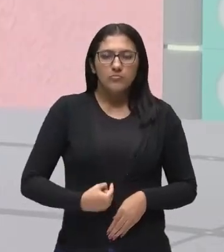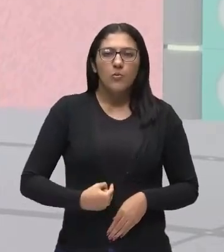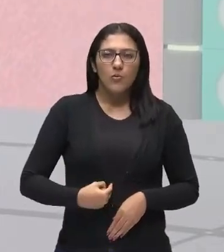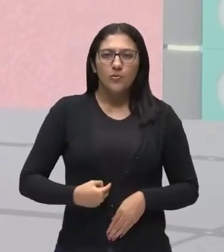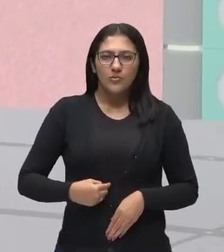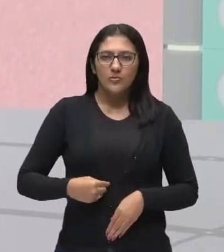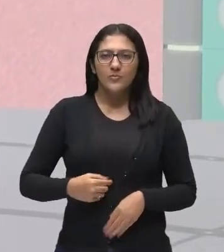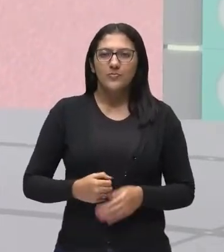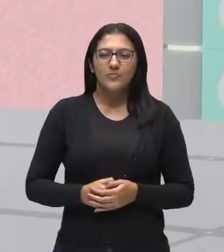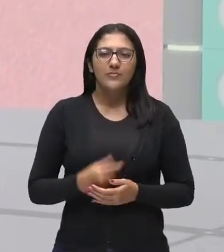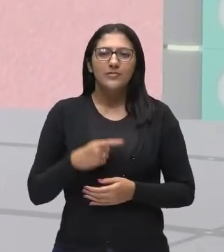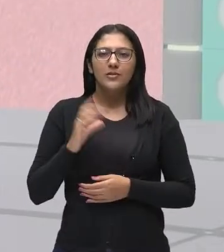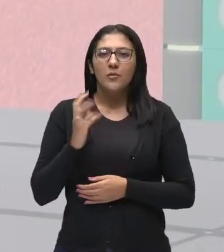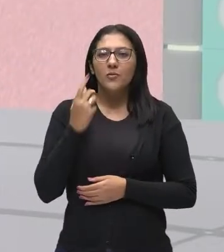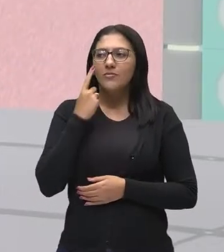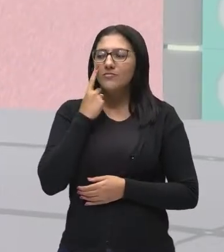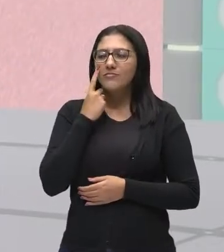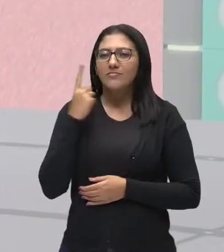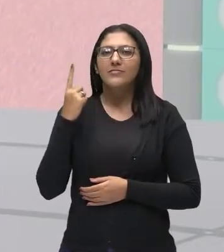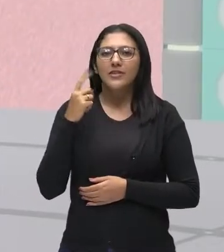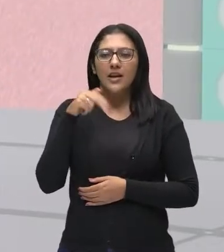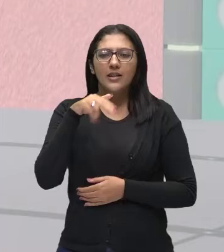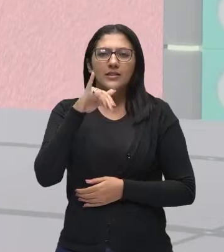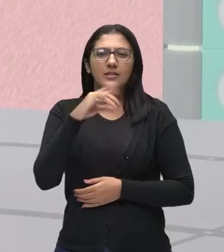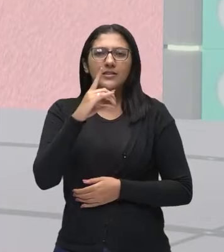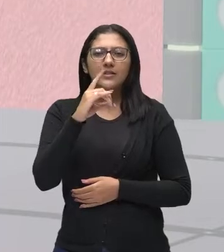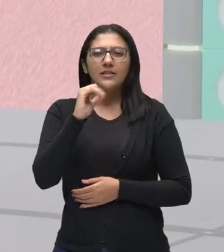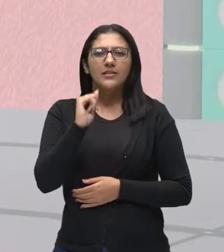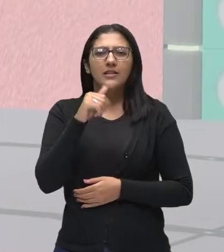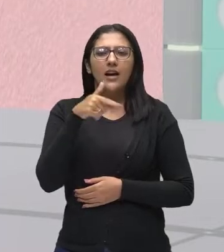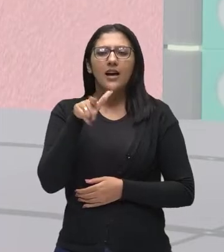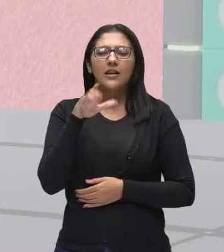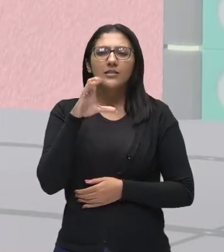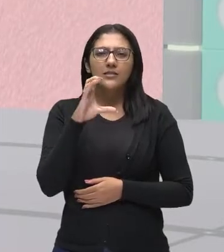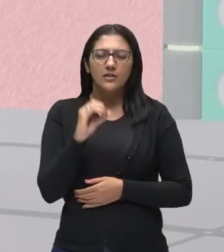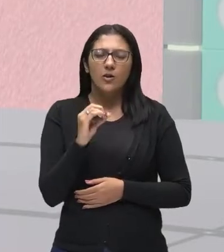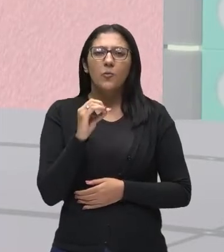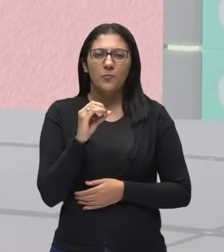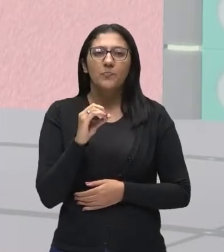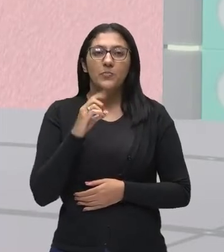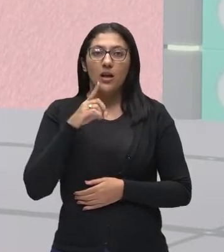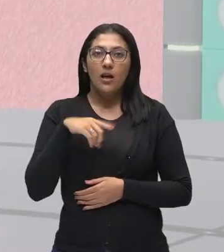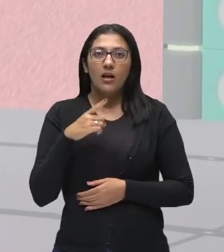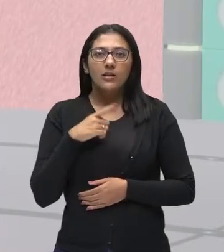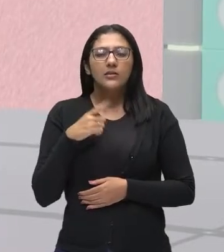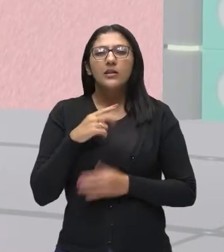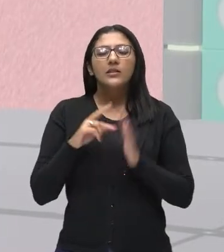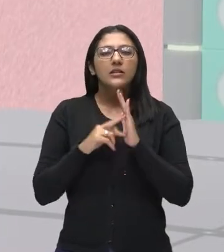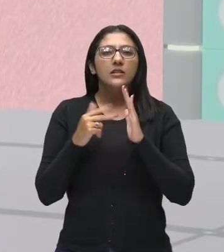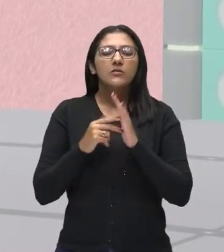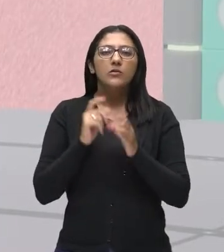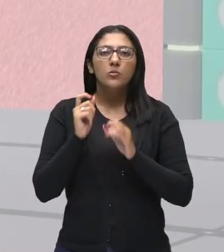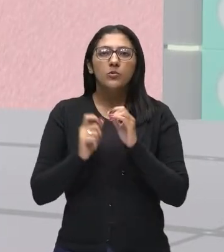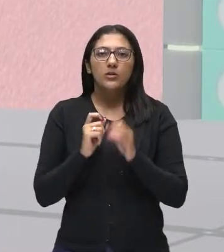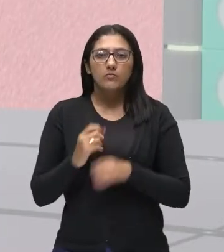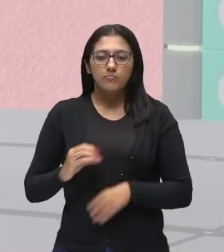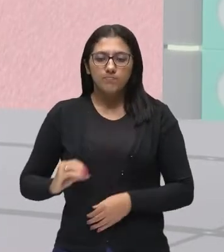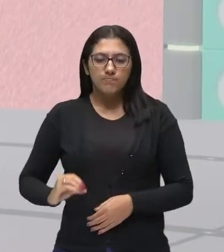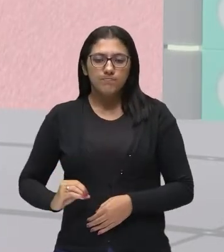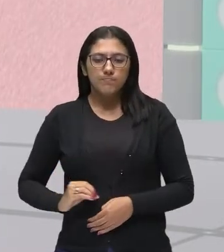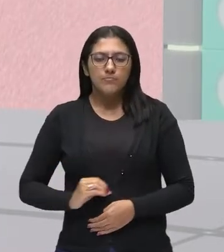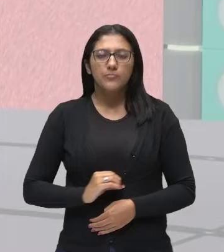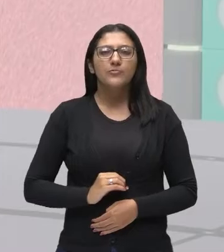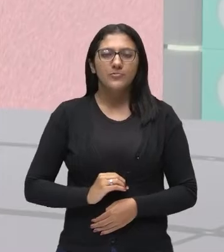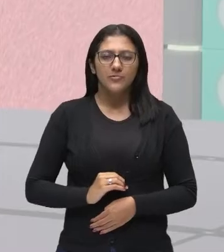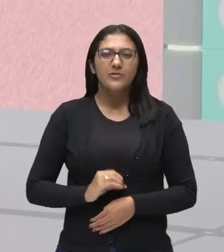esse processo aqui, ó, chamado de nidação. A nidação é implantação aí, ó, já chamamos de